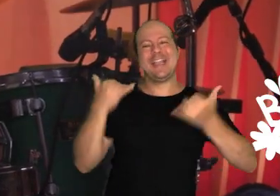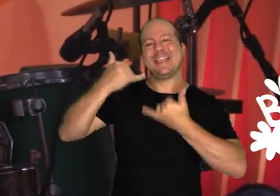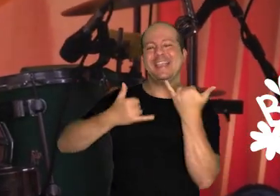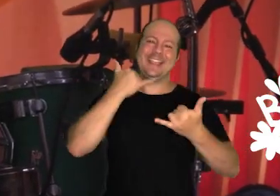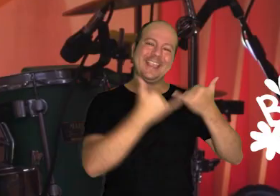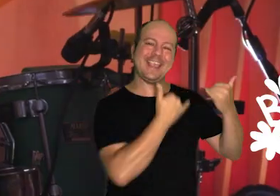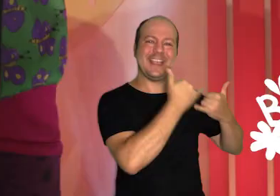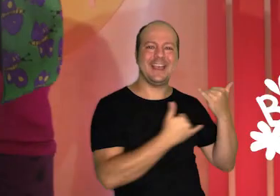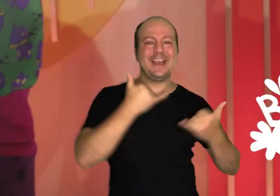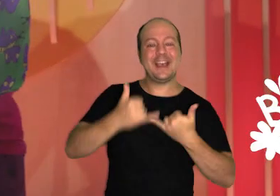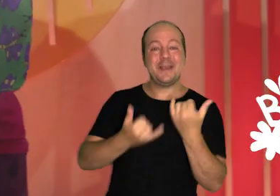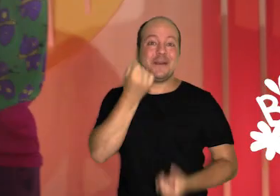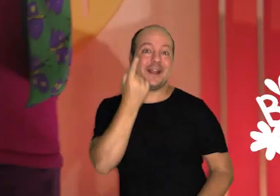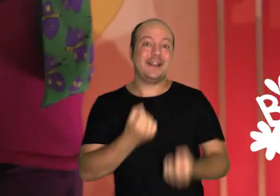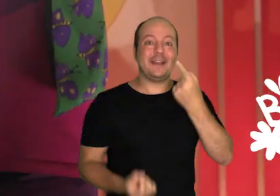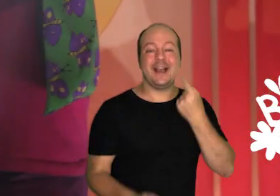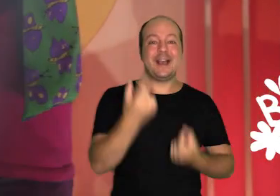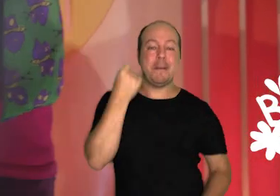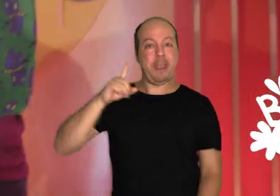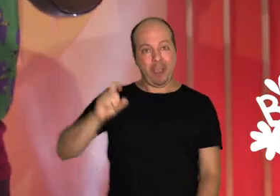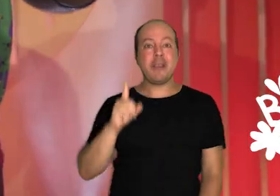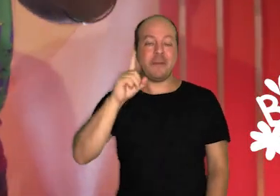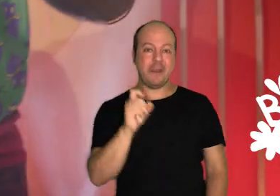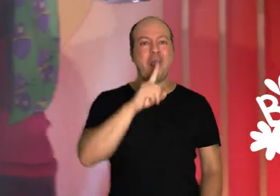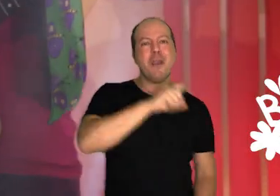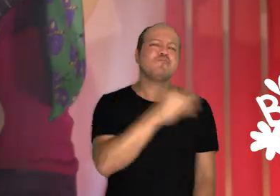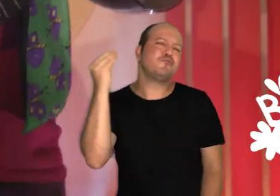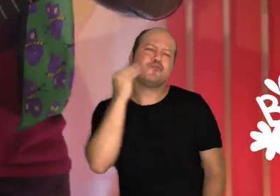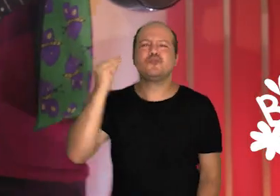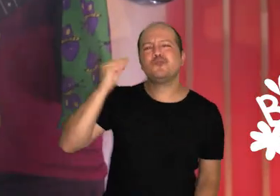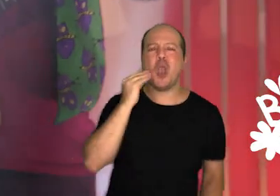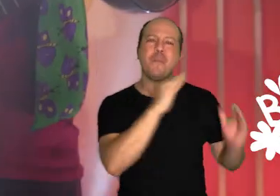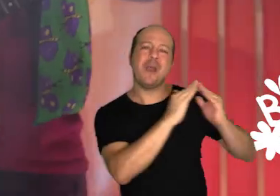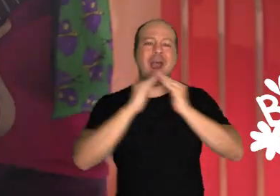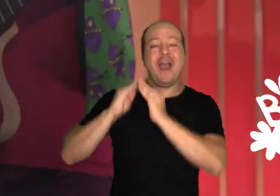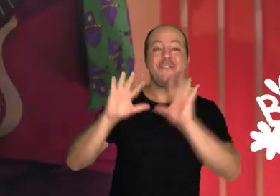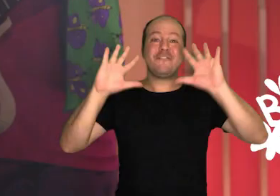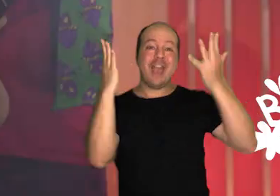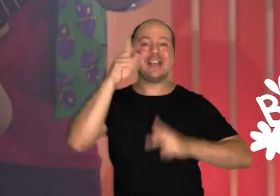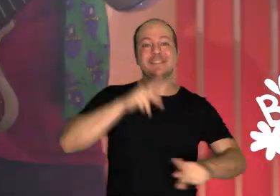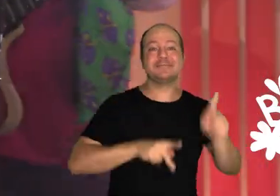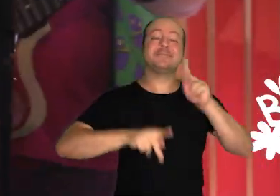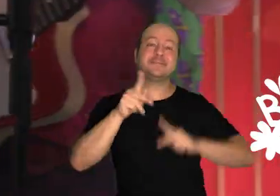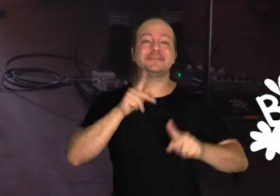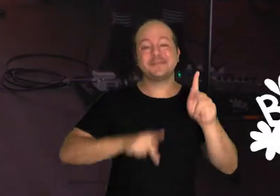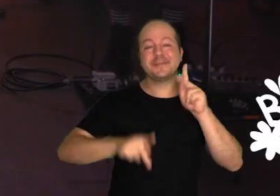brincar. Pipoca, pipoca, minhoca, minota, beijoca, maloca, é festa